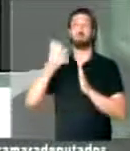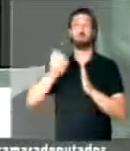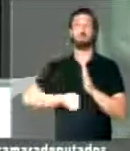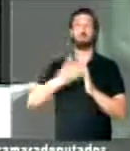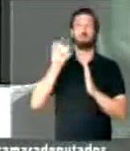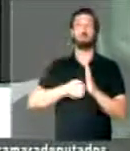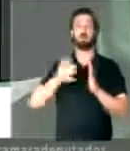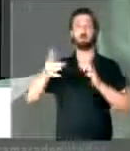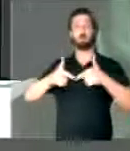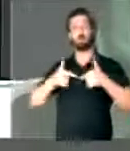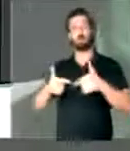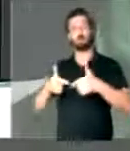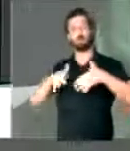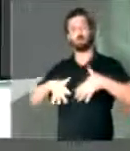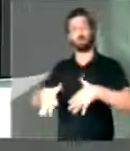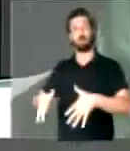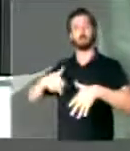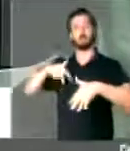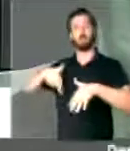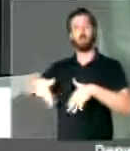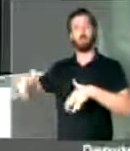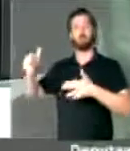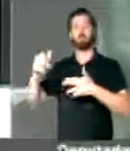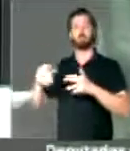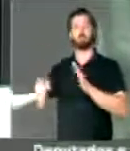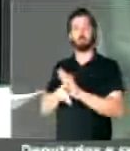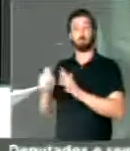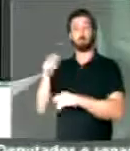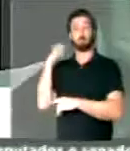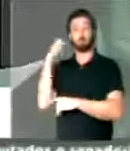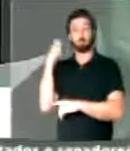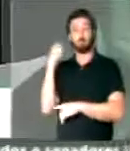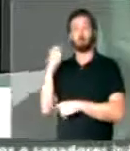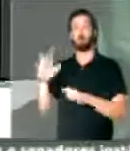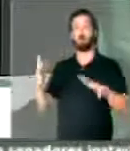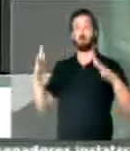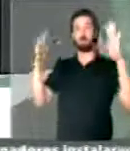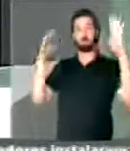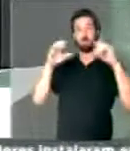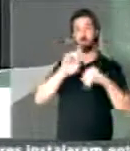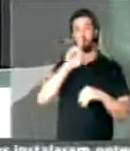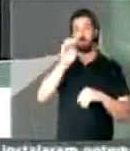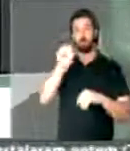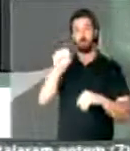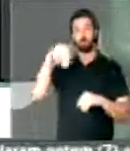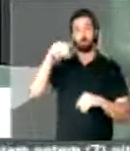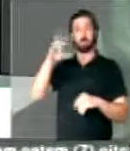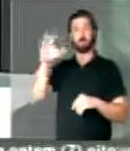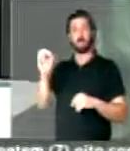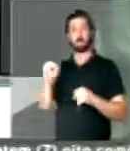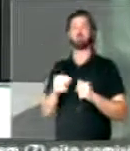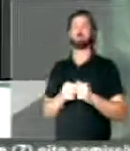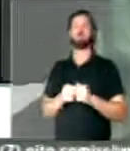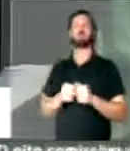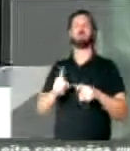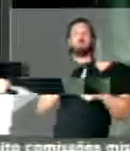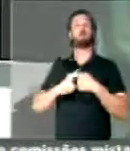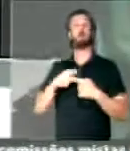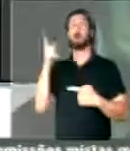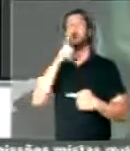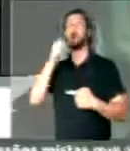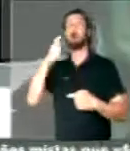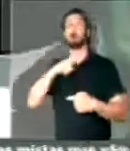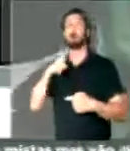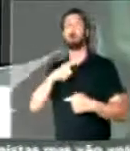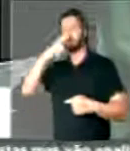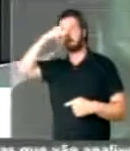de mobilizações e caminhadas no Rio Grande do Sul, comemorando o 8 de março, pelas conquistas que se obteve com muito